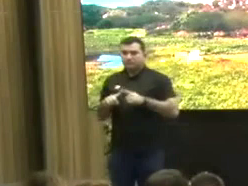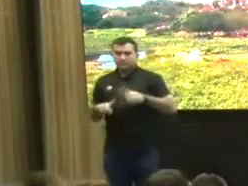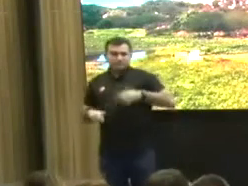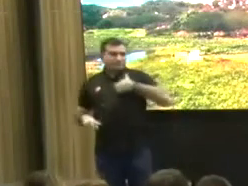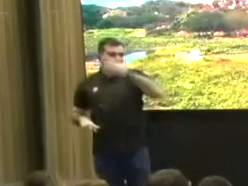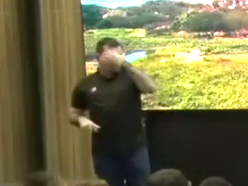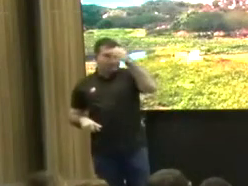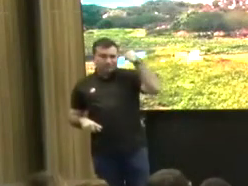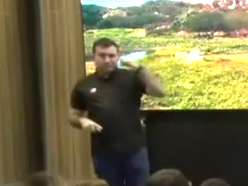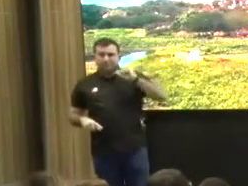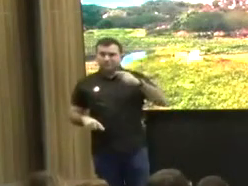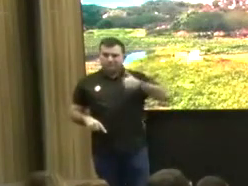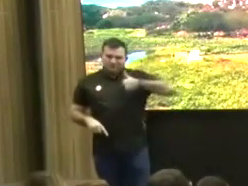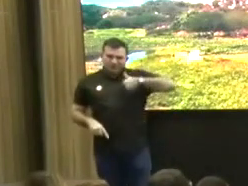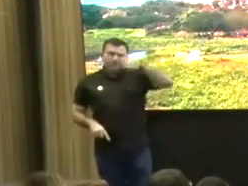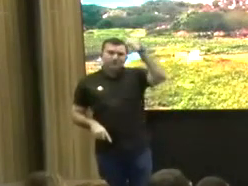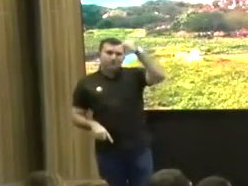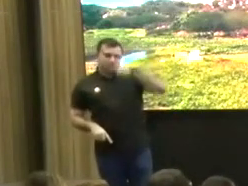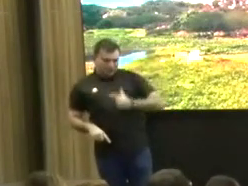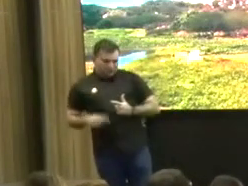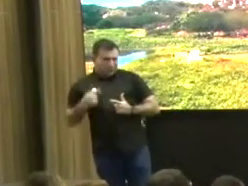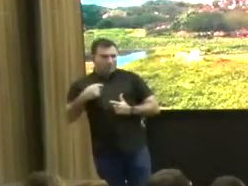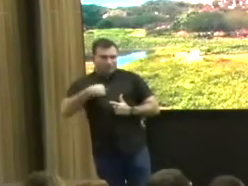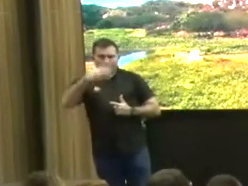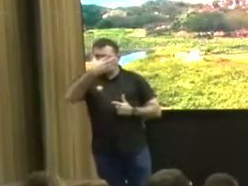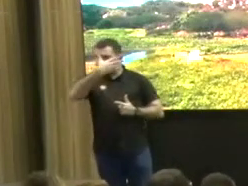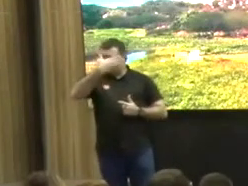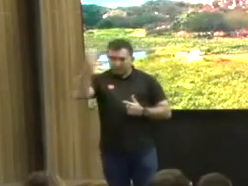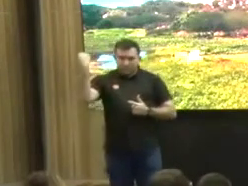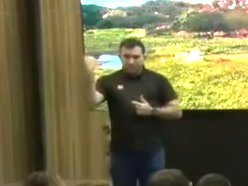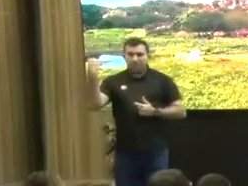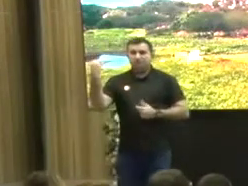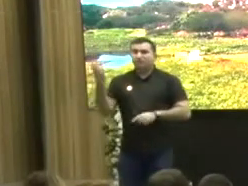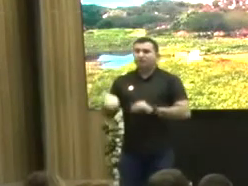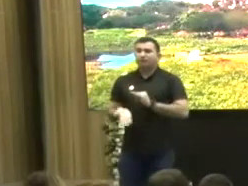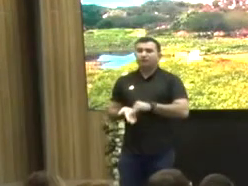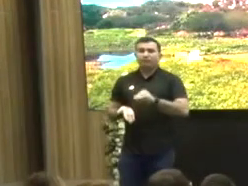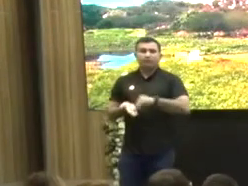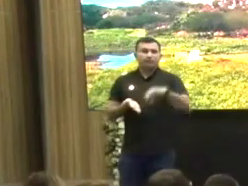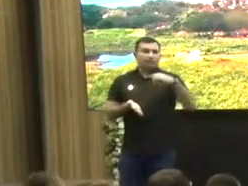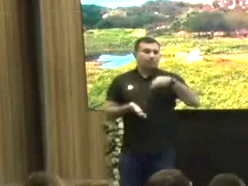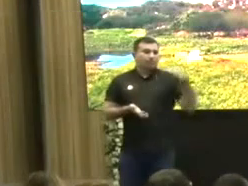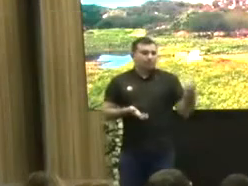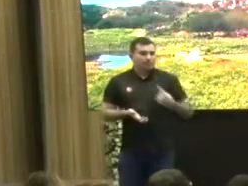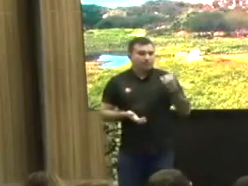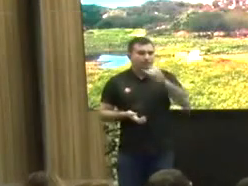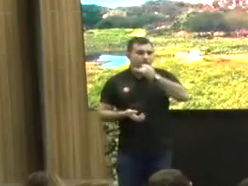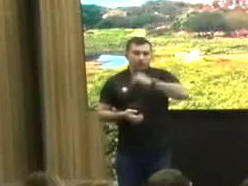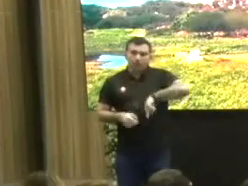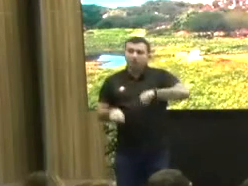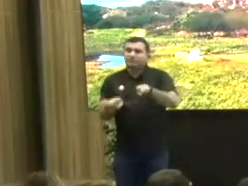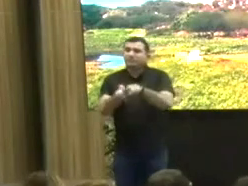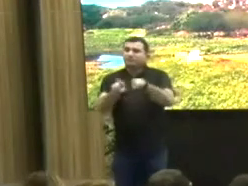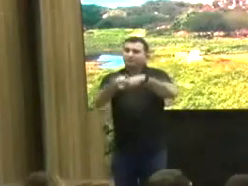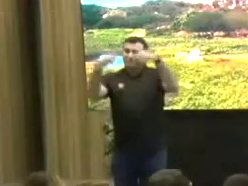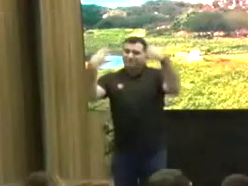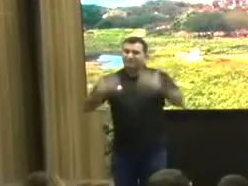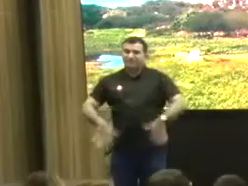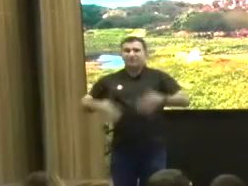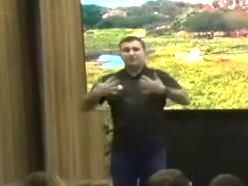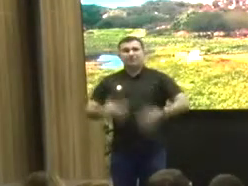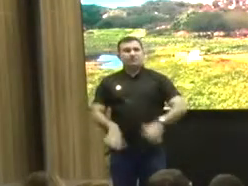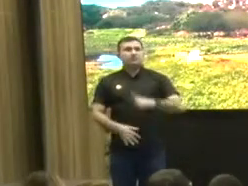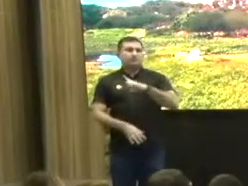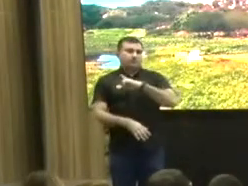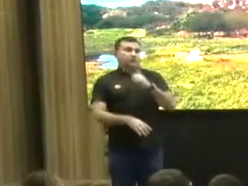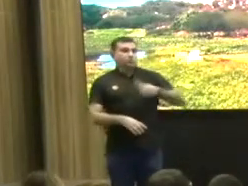ser. E esquecidos que esquecemos, nos resta o tédio e quase o desespero. Então, precisamos ter